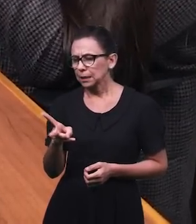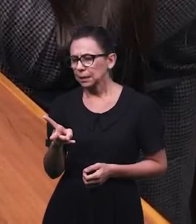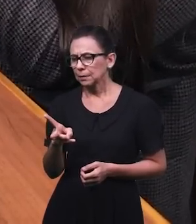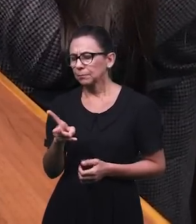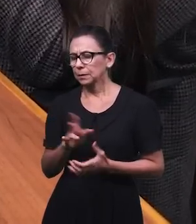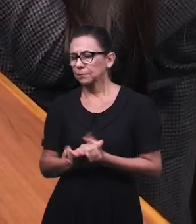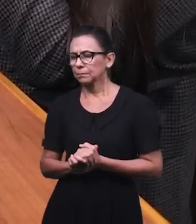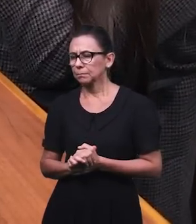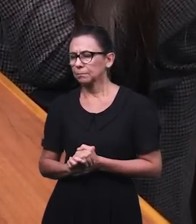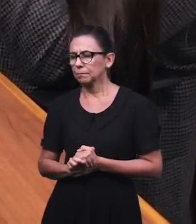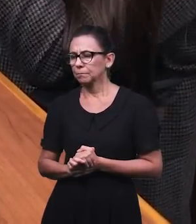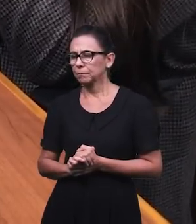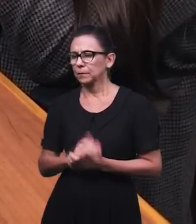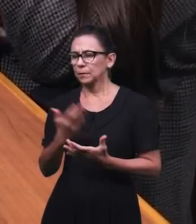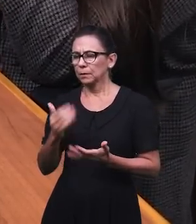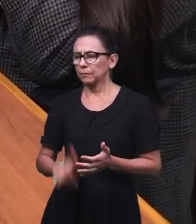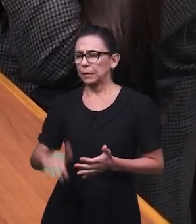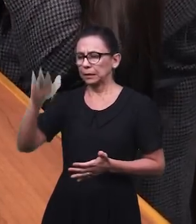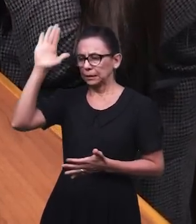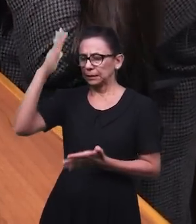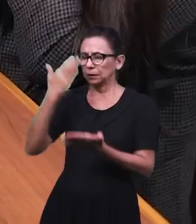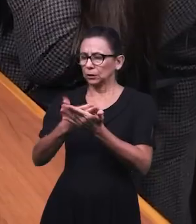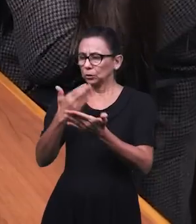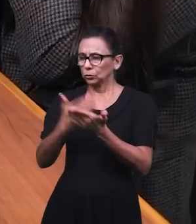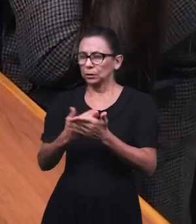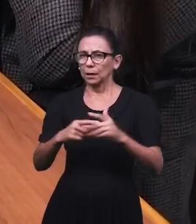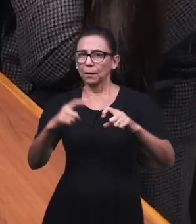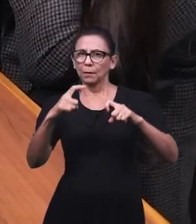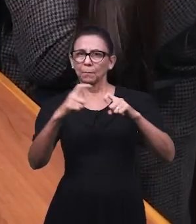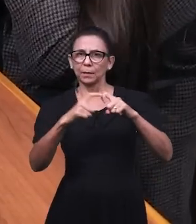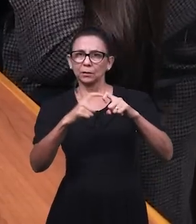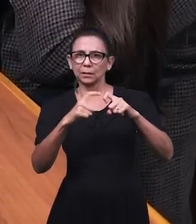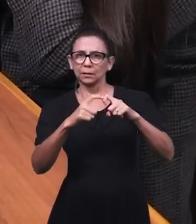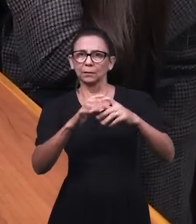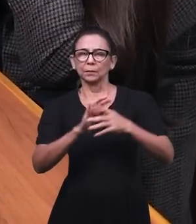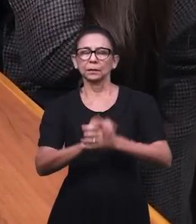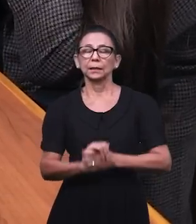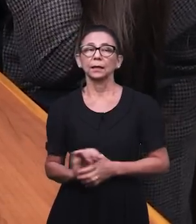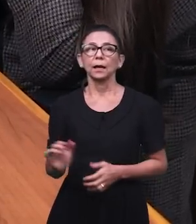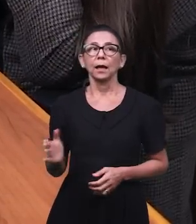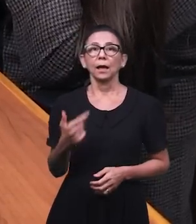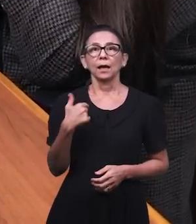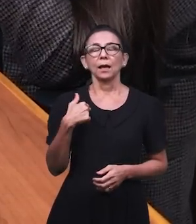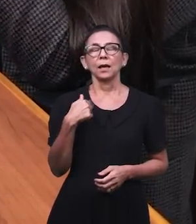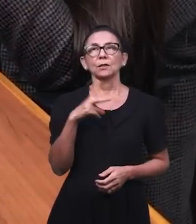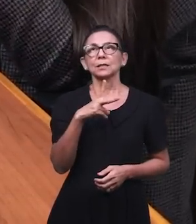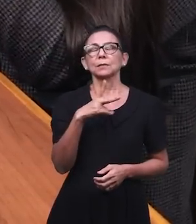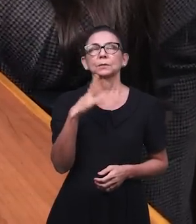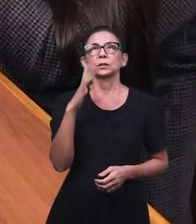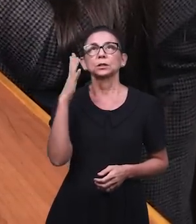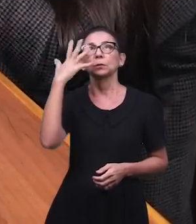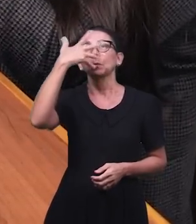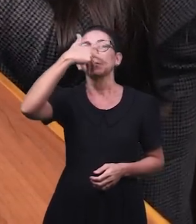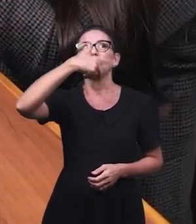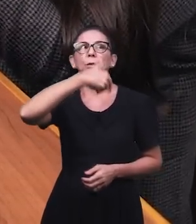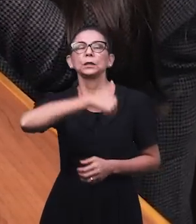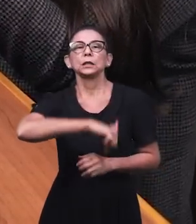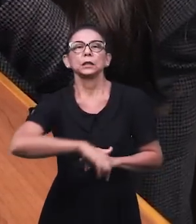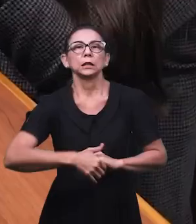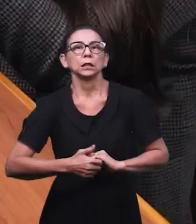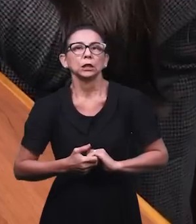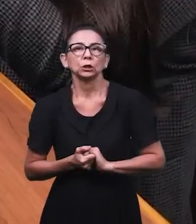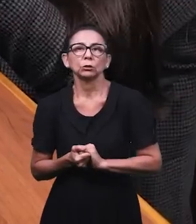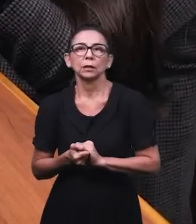aquele, poxa vida, o direito é tão lindo, eu ficava apaixonada. Eu assisti aqueles filmes lindos americanos que o